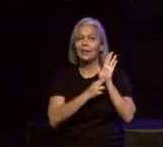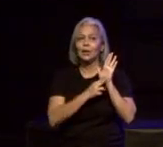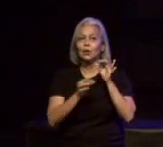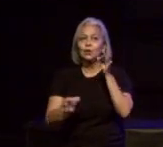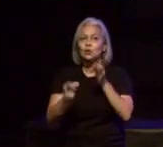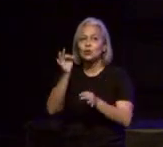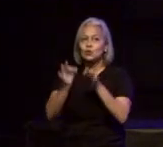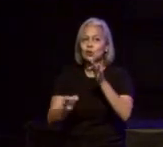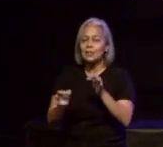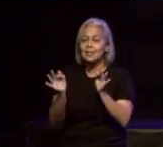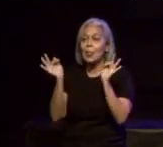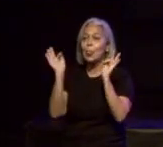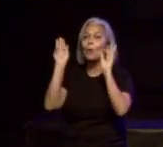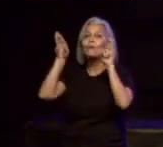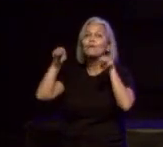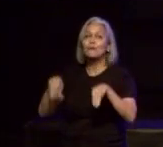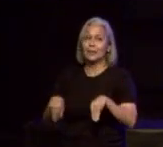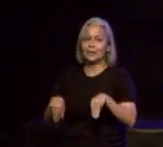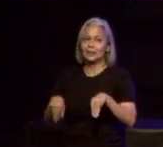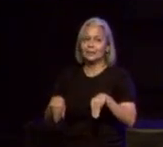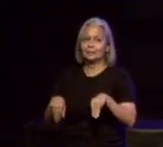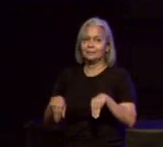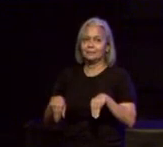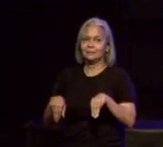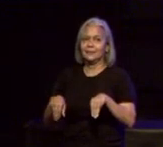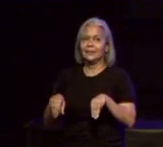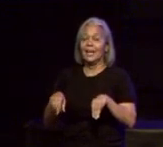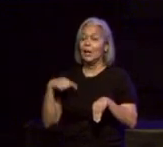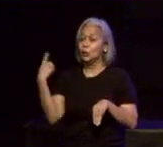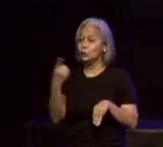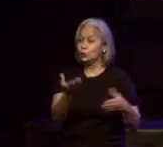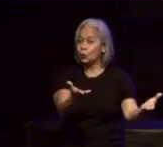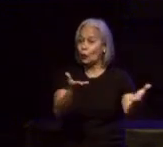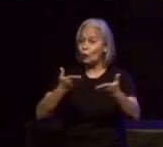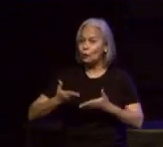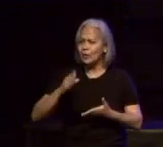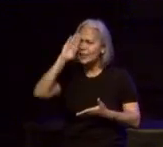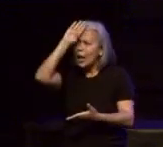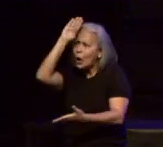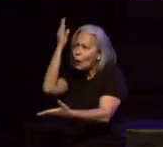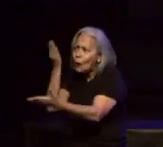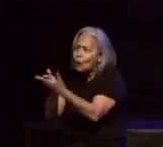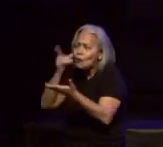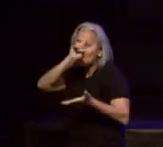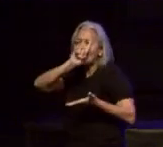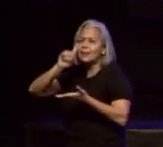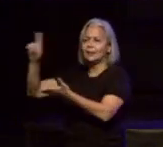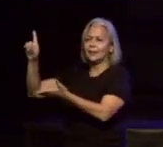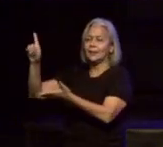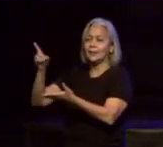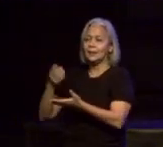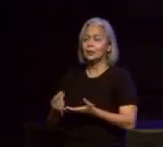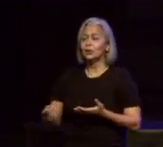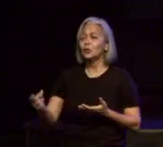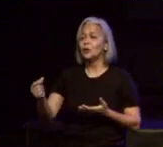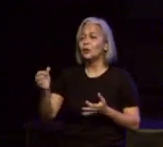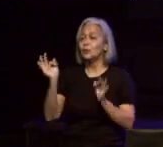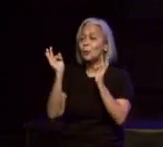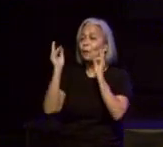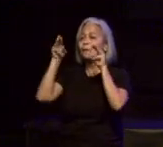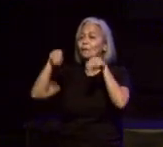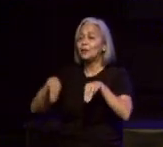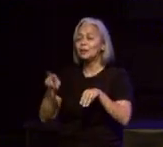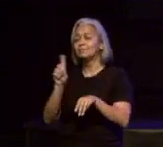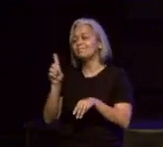vai acontecer. Mas ele prometeu justiça no fim e nos convida a confiar nele, enquanto o fim não chega. E na